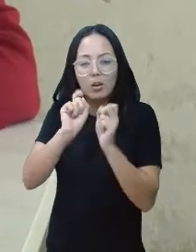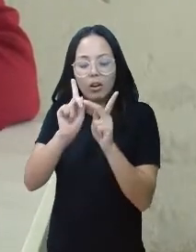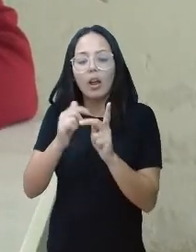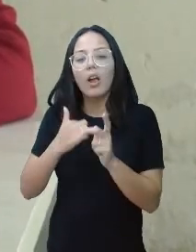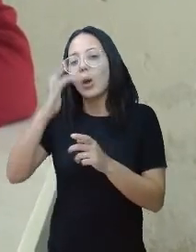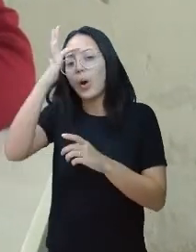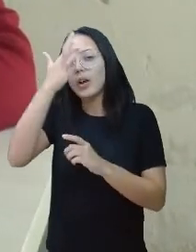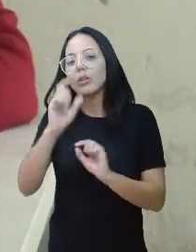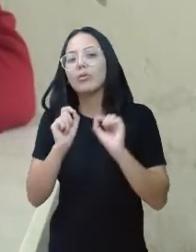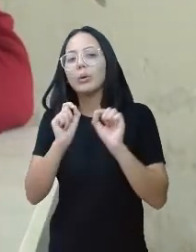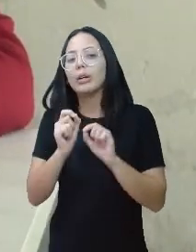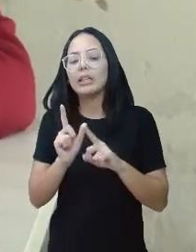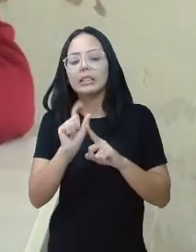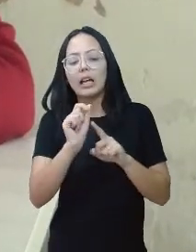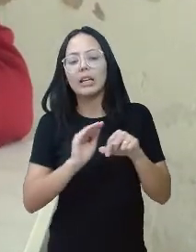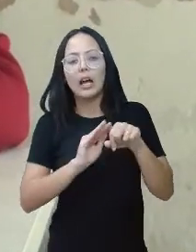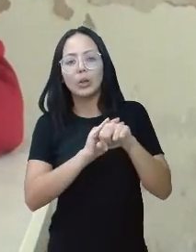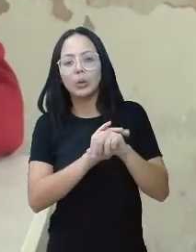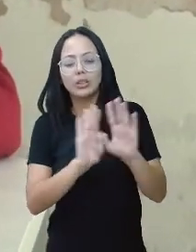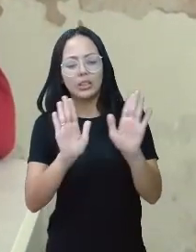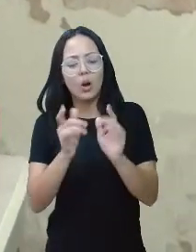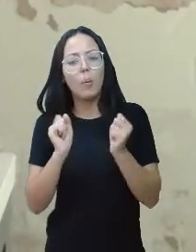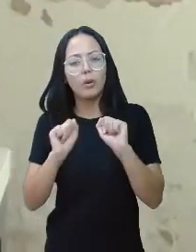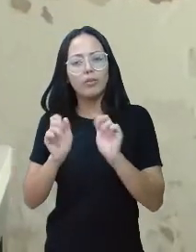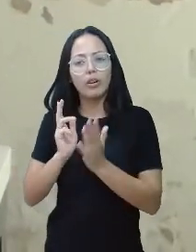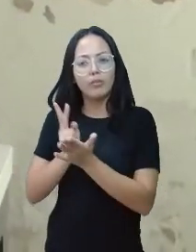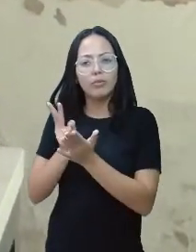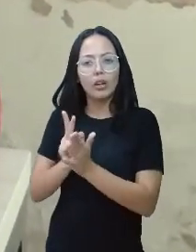Resolvi não sair à noite para catar papel.